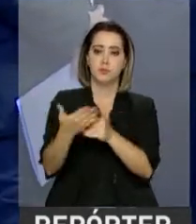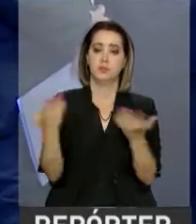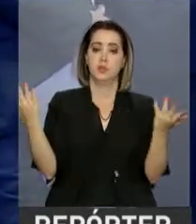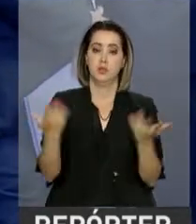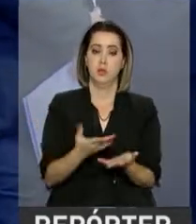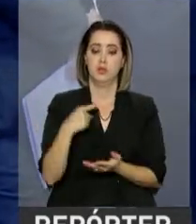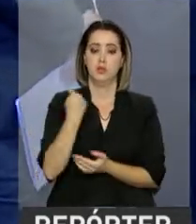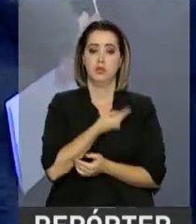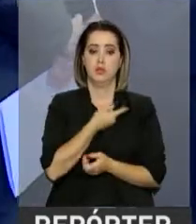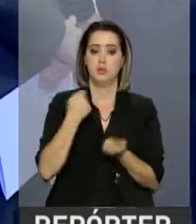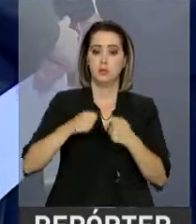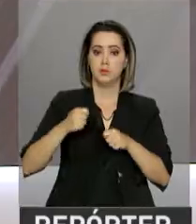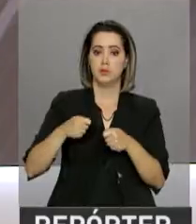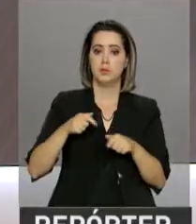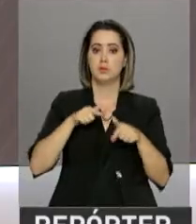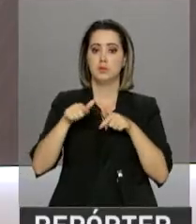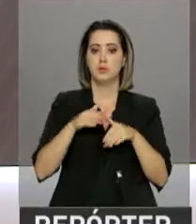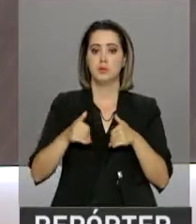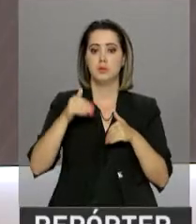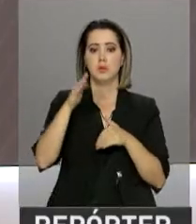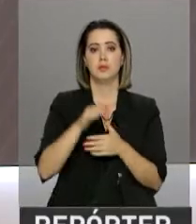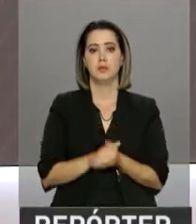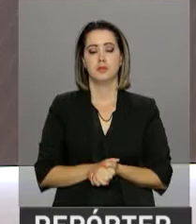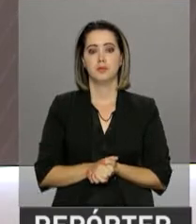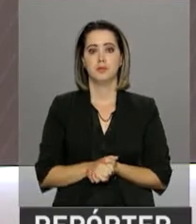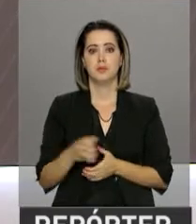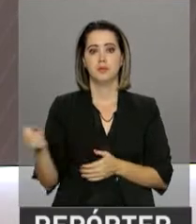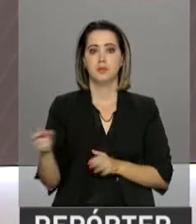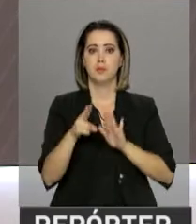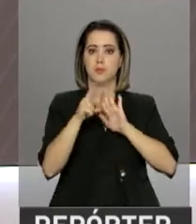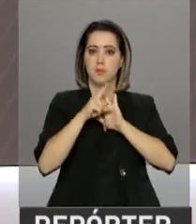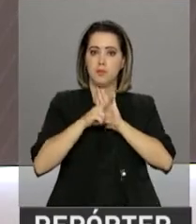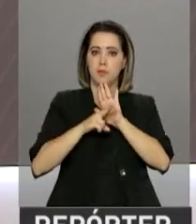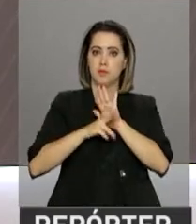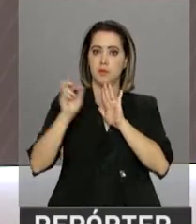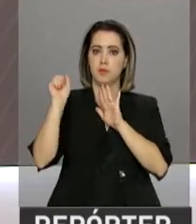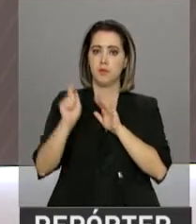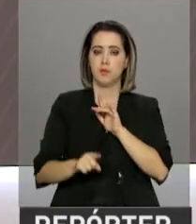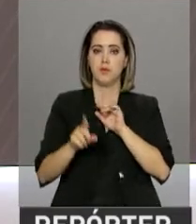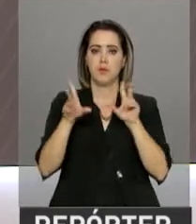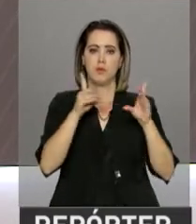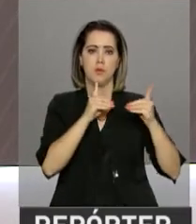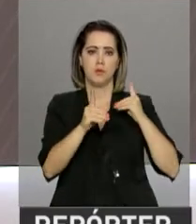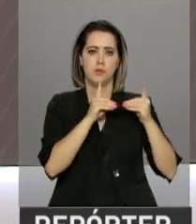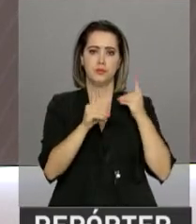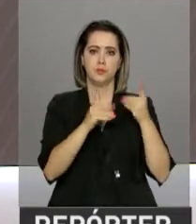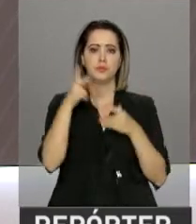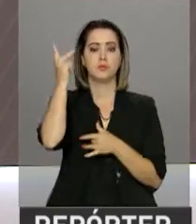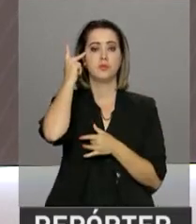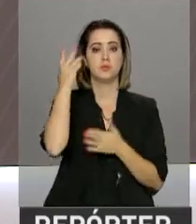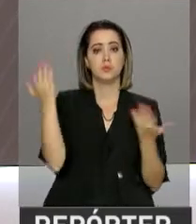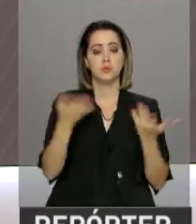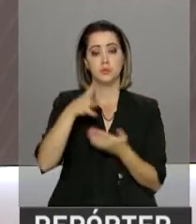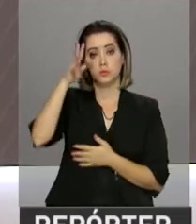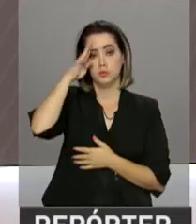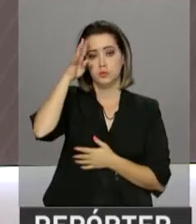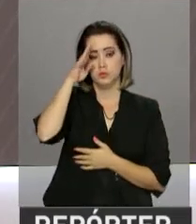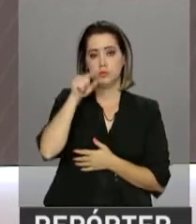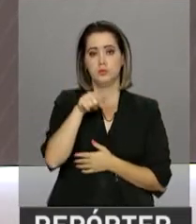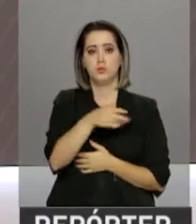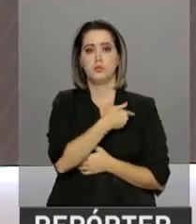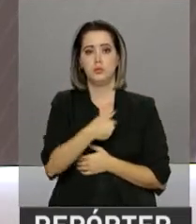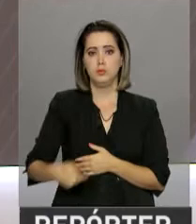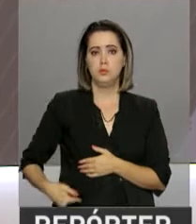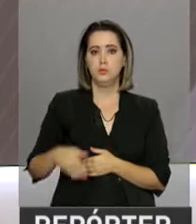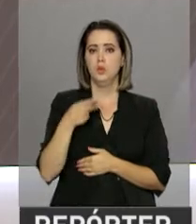agora nós vamos exigir mais. A reforma da Previdência foi tema de debate em São Paulo nesta quarta-feira. Segundo